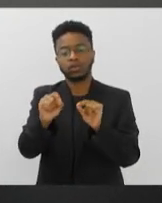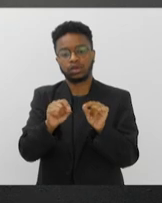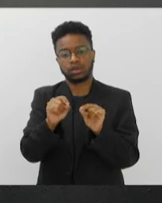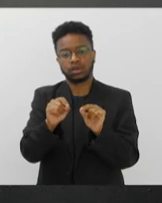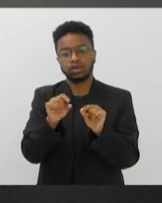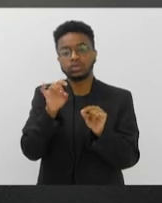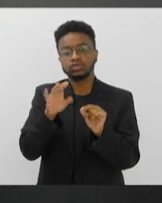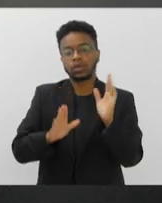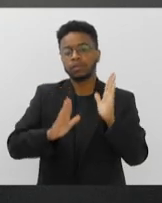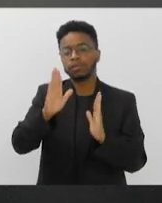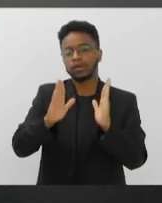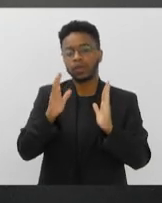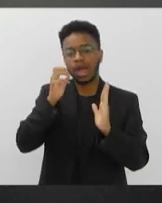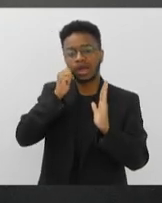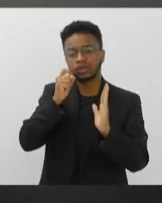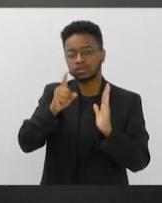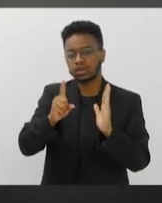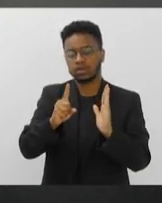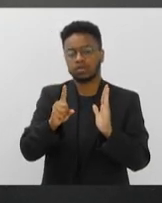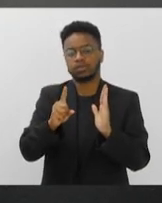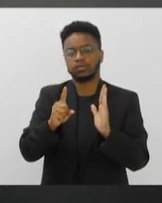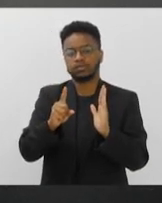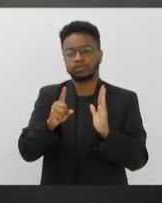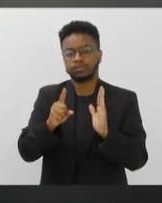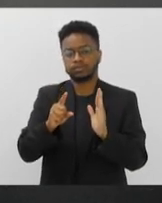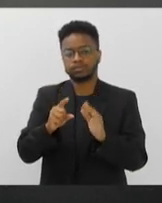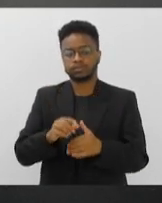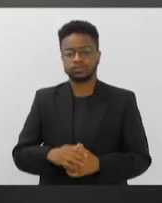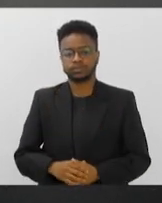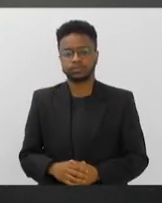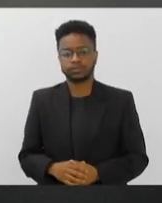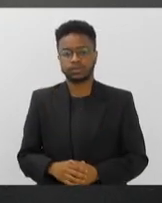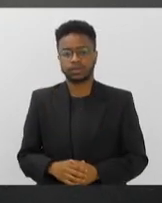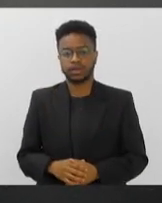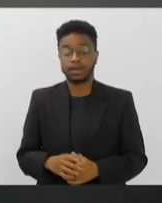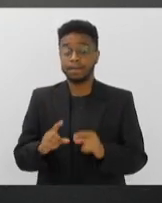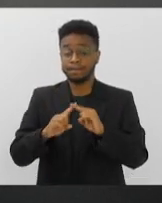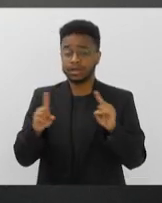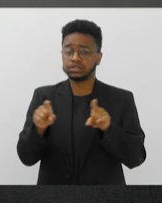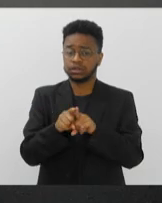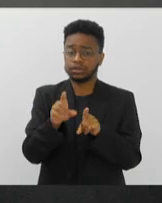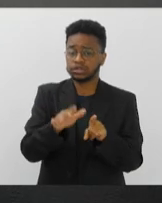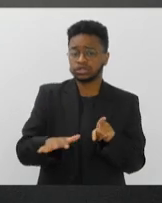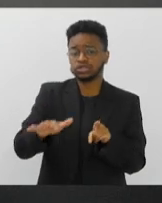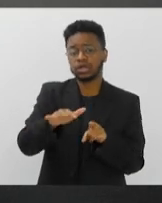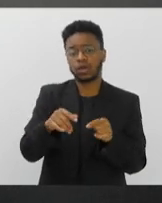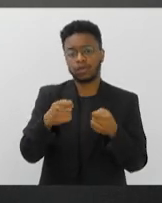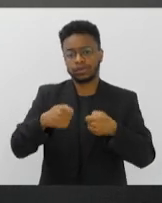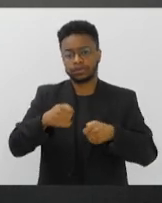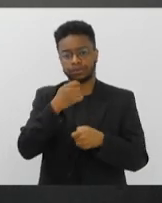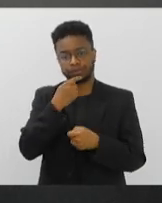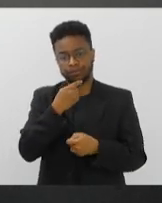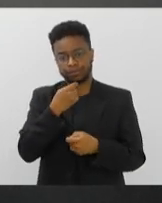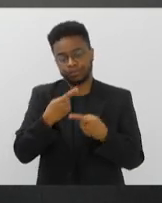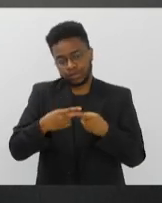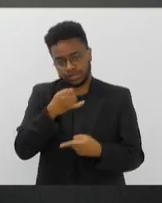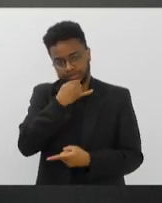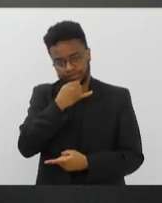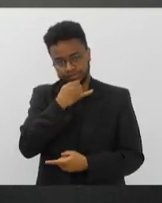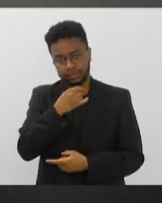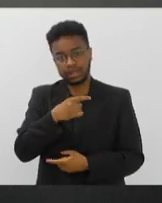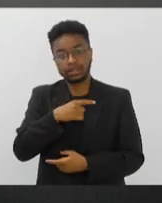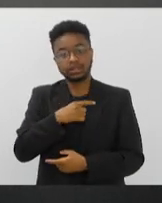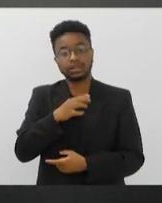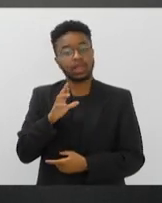o processo de adoção criança em processo de adoção e adolescentes mas de forma geral porque por exemplo nós temos uma representação